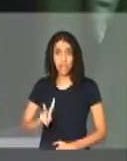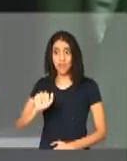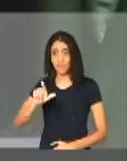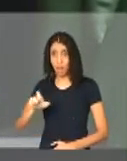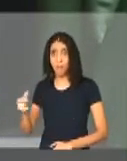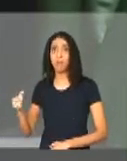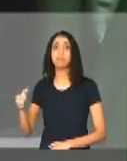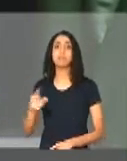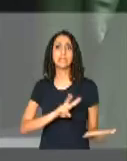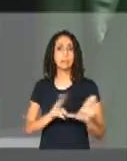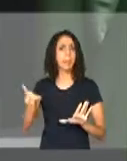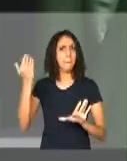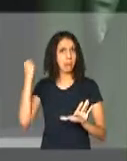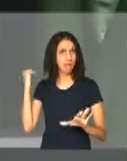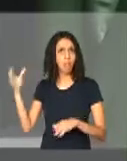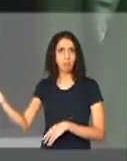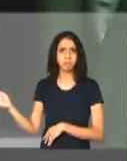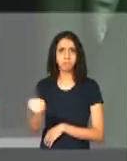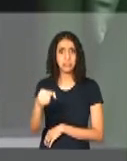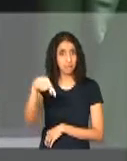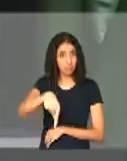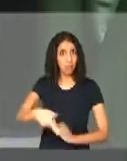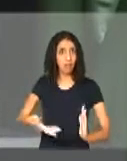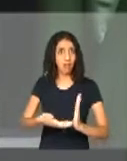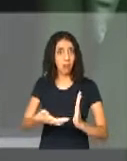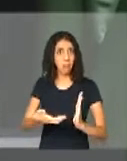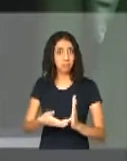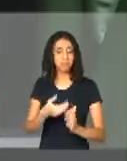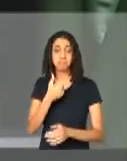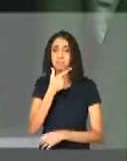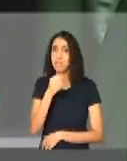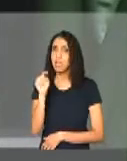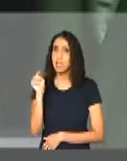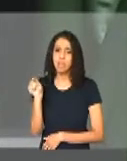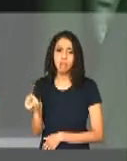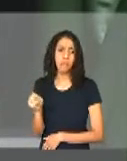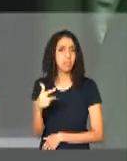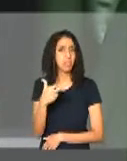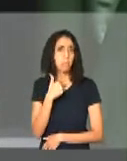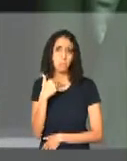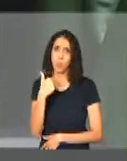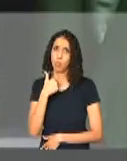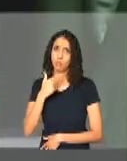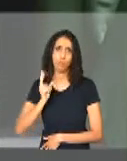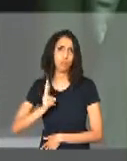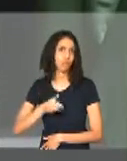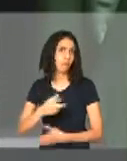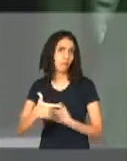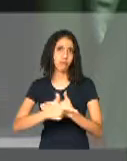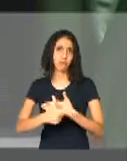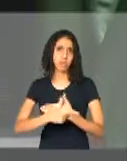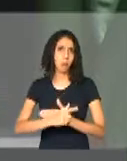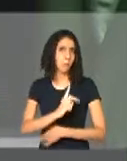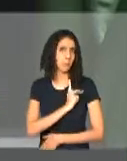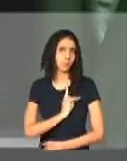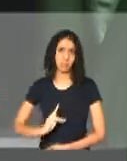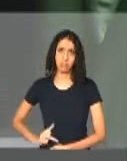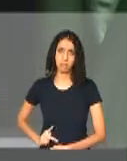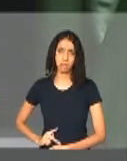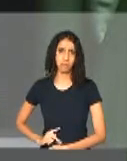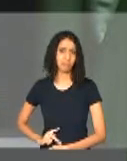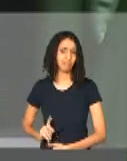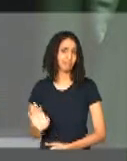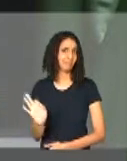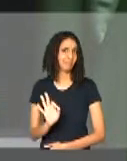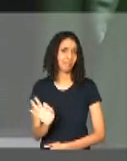nesse parlamento na última semana. Ele não deveria continuar no cargo por inépcia